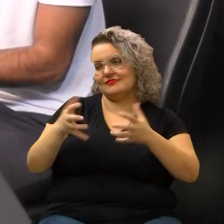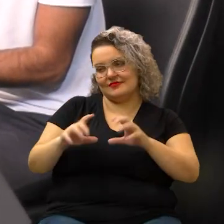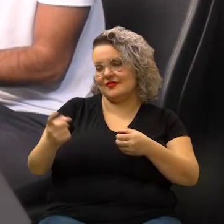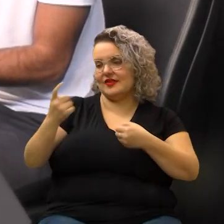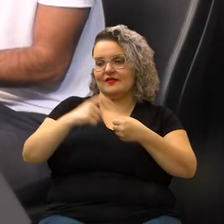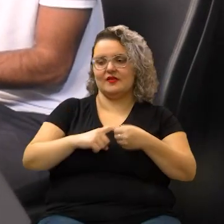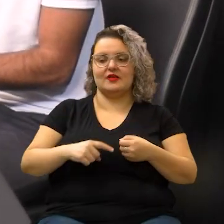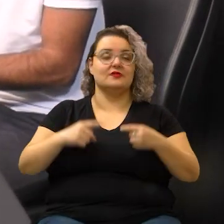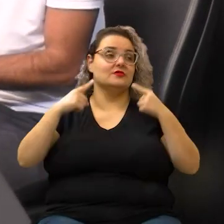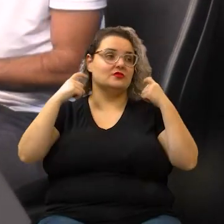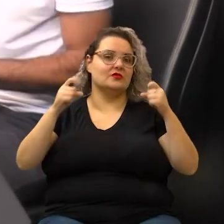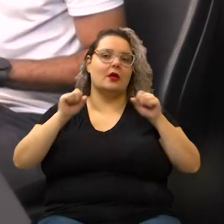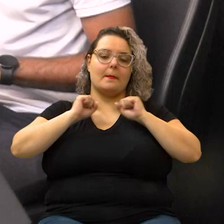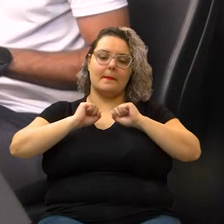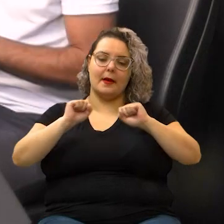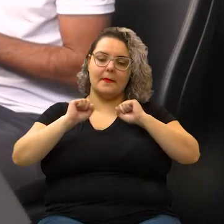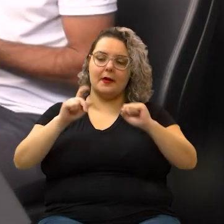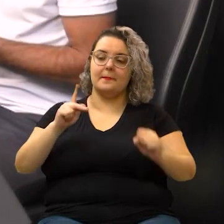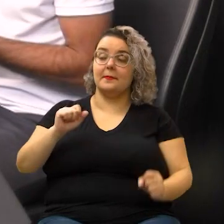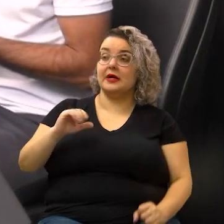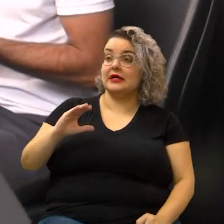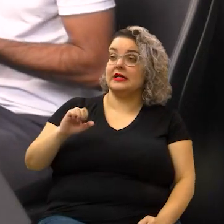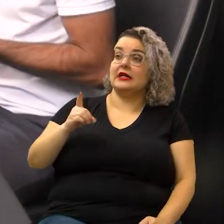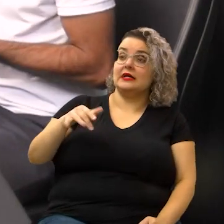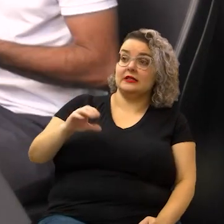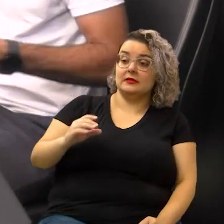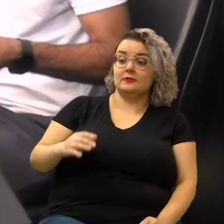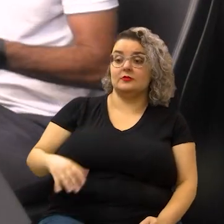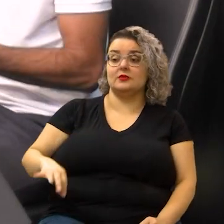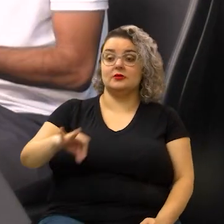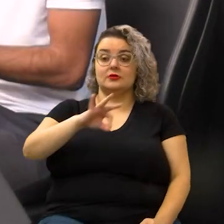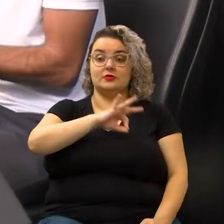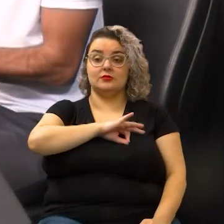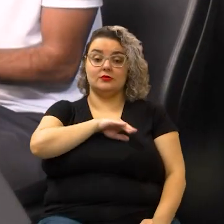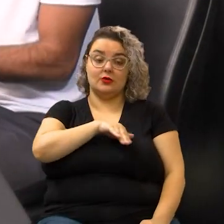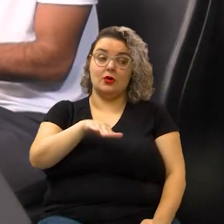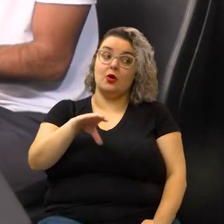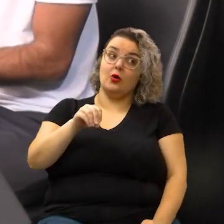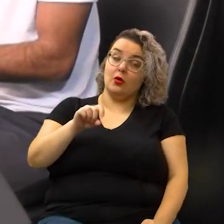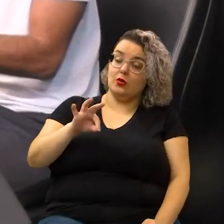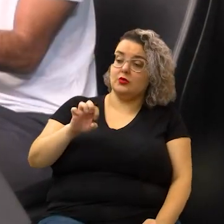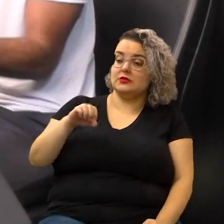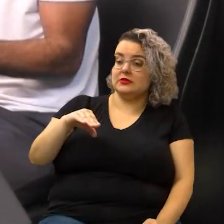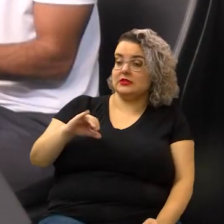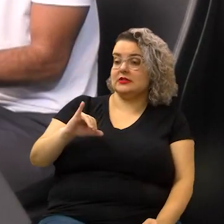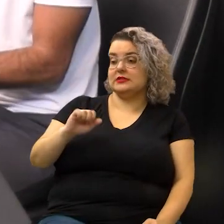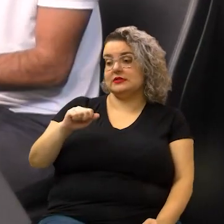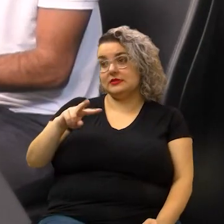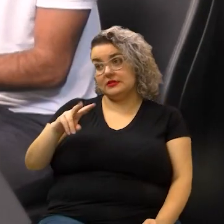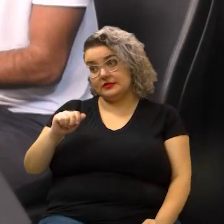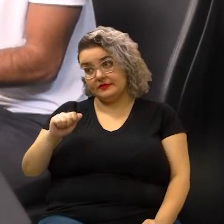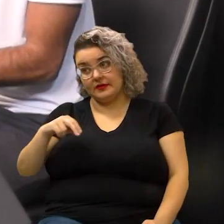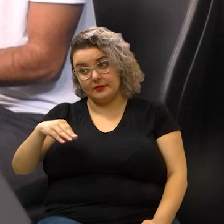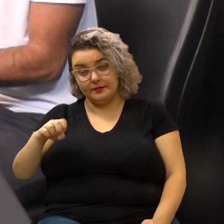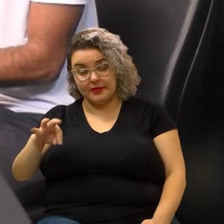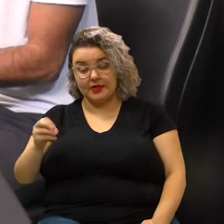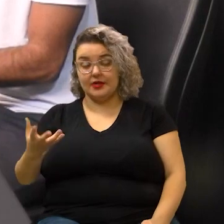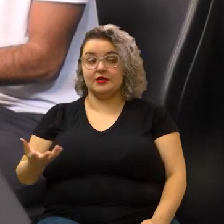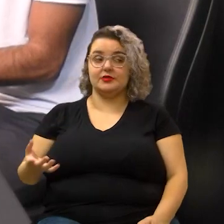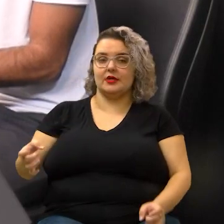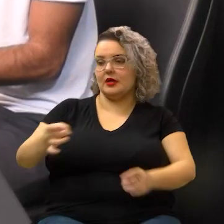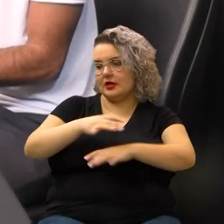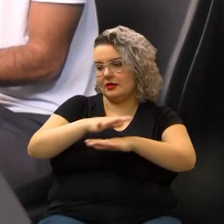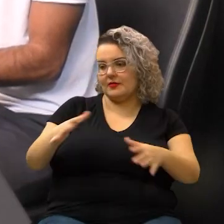tinha som alto, tinha um pancadão, que chegava um certo momento que a polícia vinha ostensivamente pôr um fim nisso tudo. E